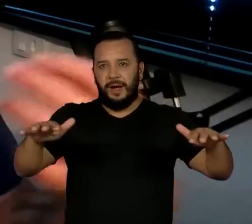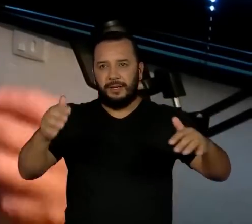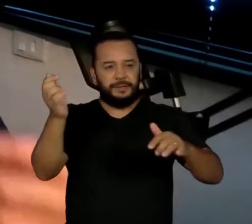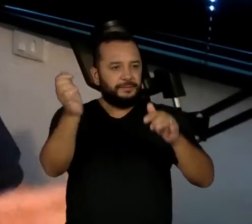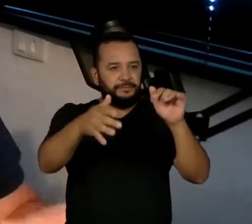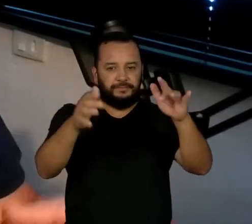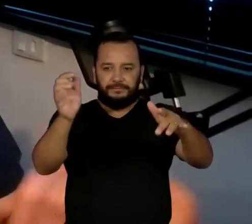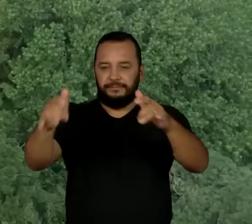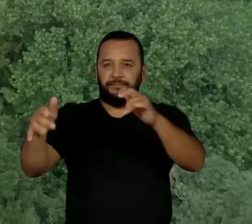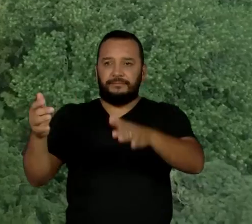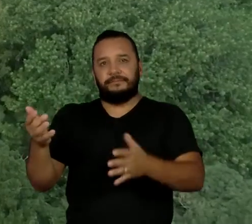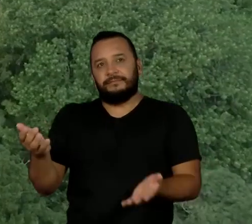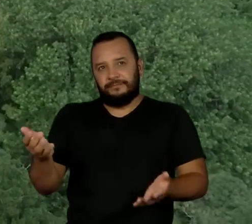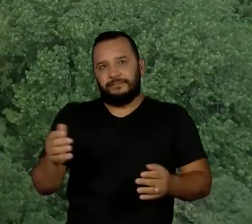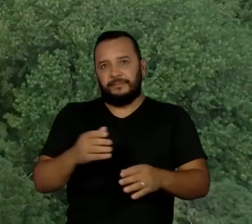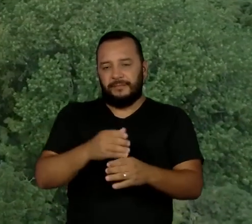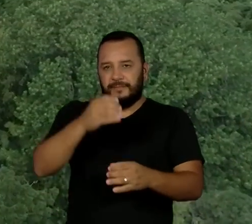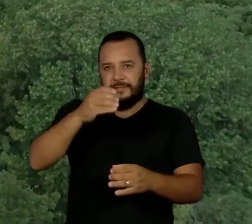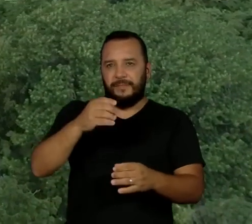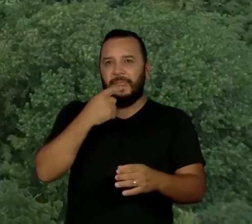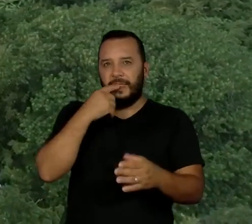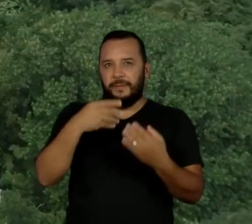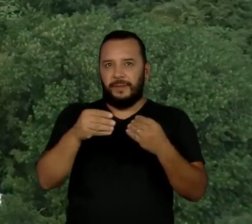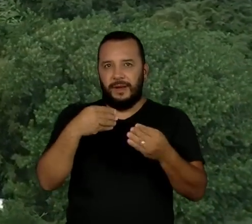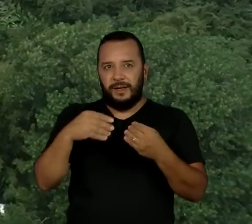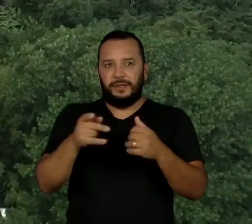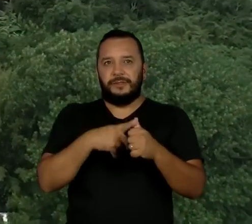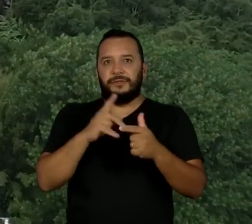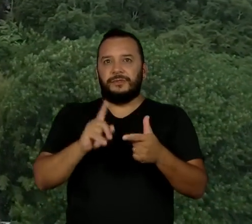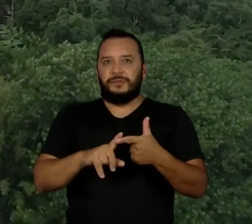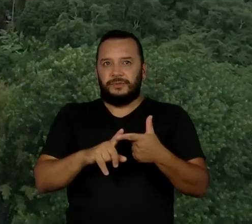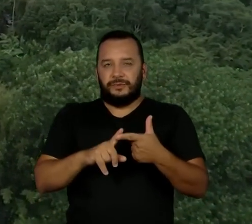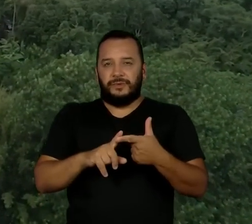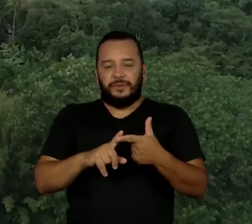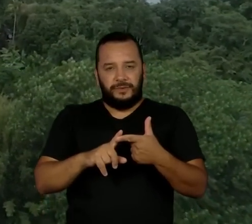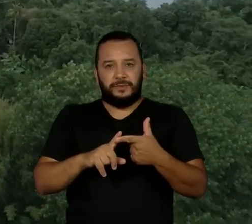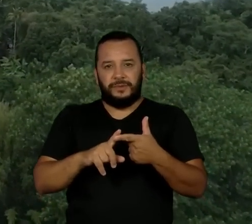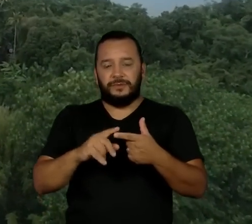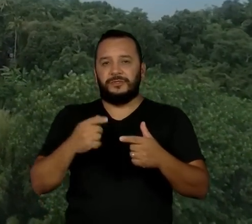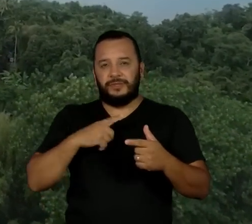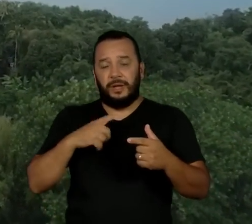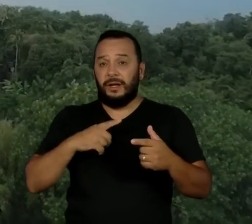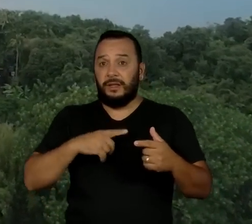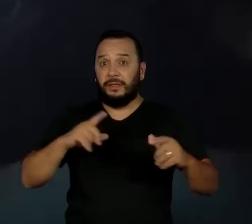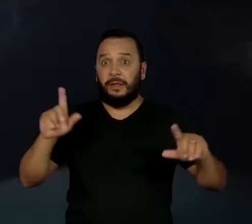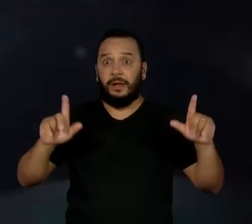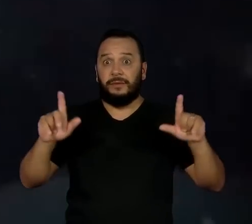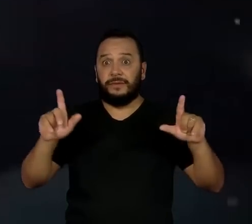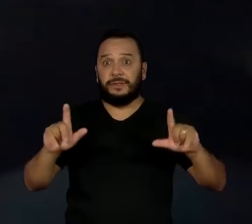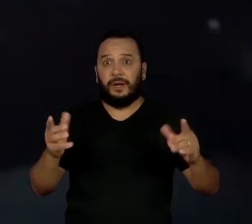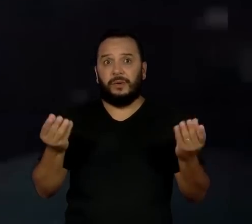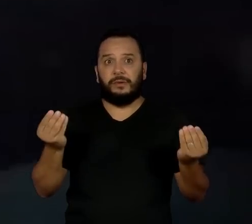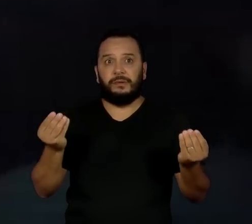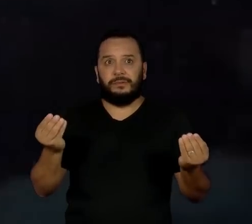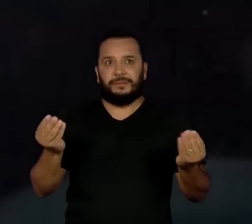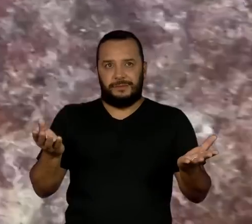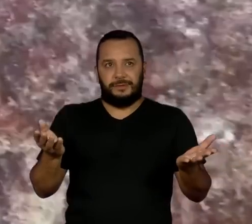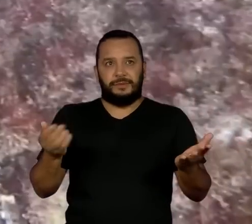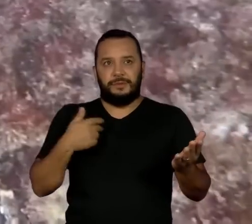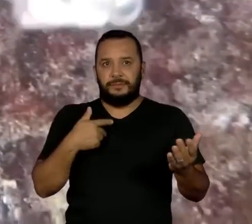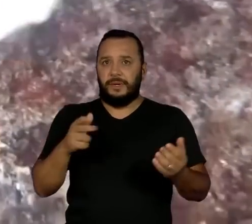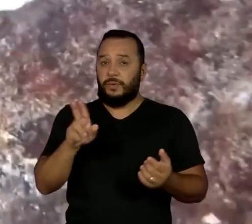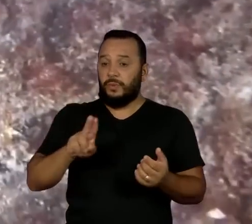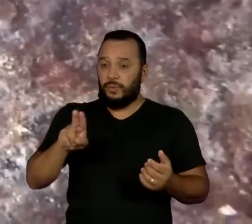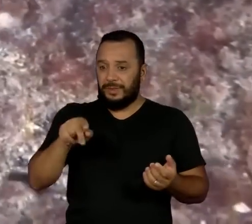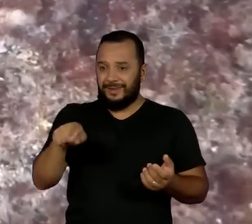teria inicialmente. Uma garrafa plástica, uma caixa de televisão, Só que aquilo não está mais sendo útil, mas tem